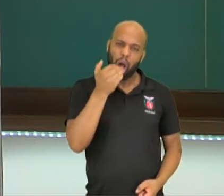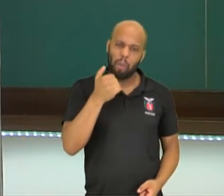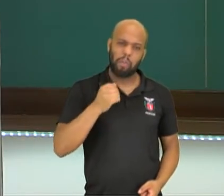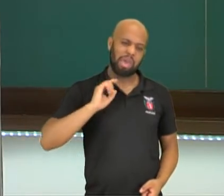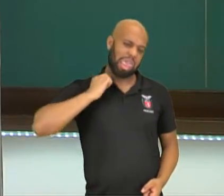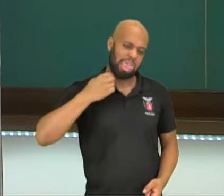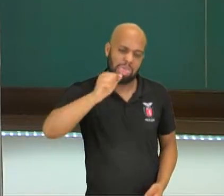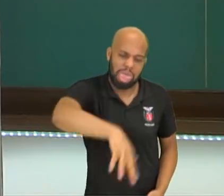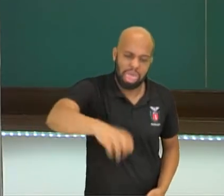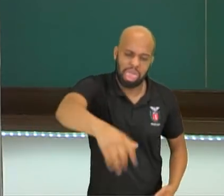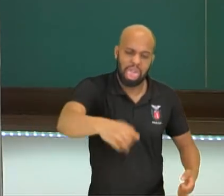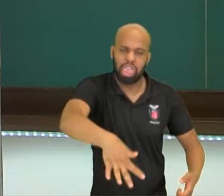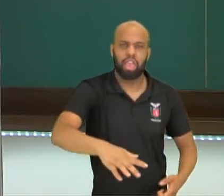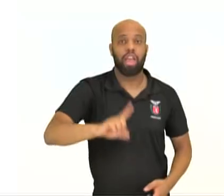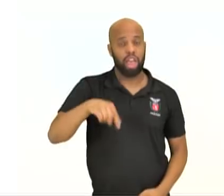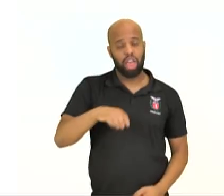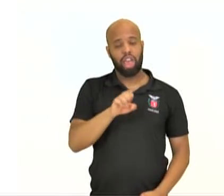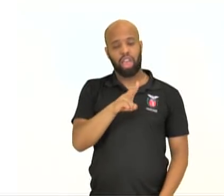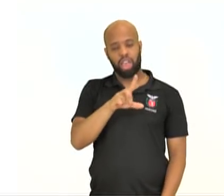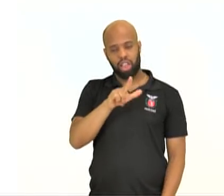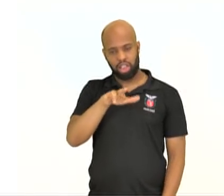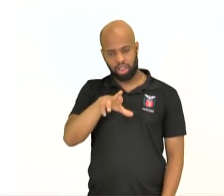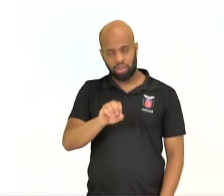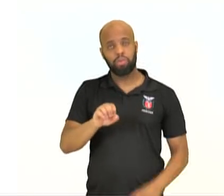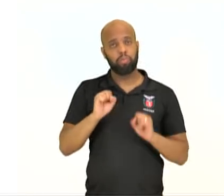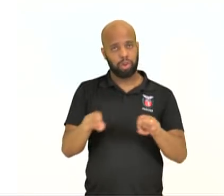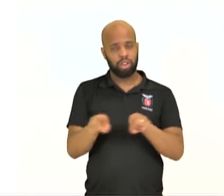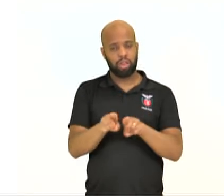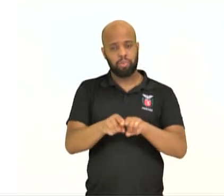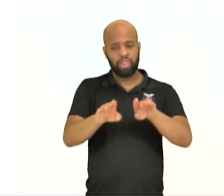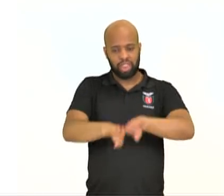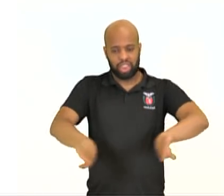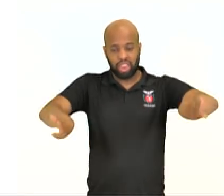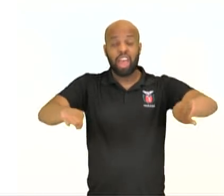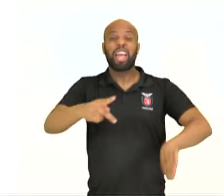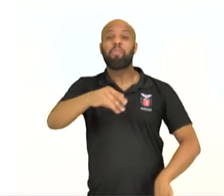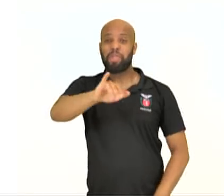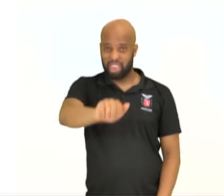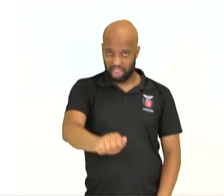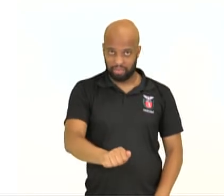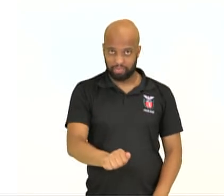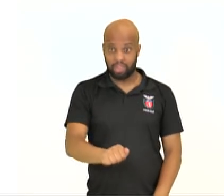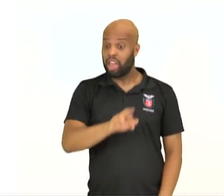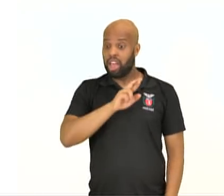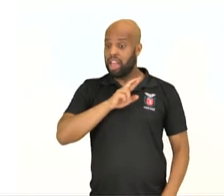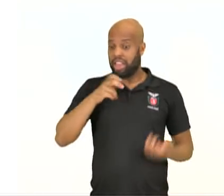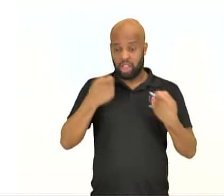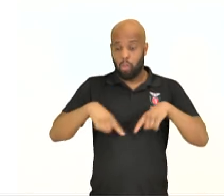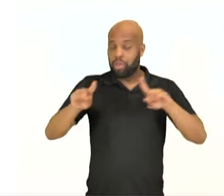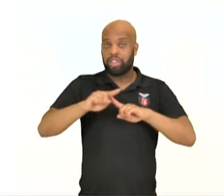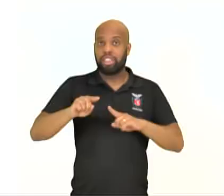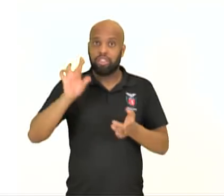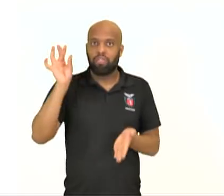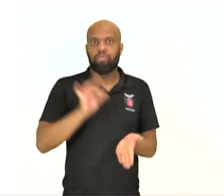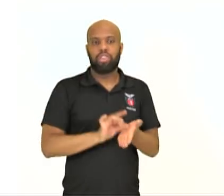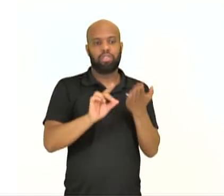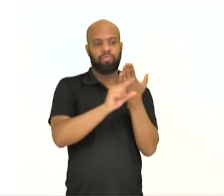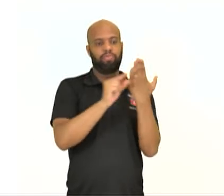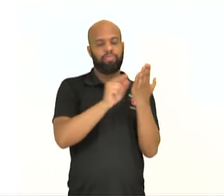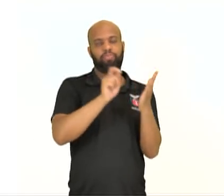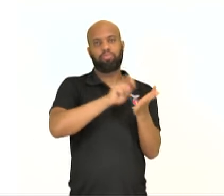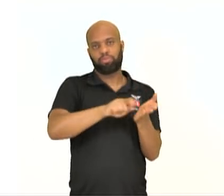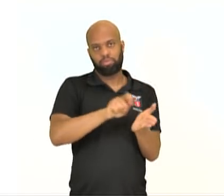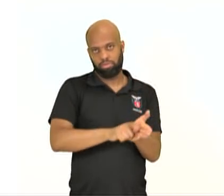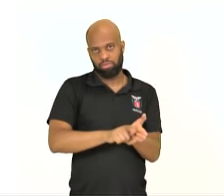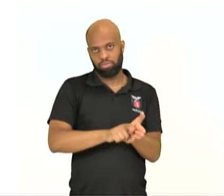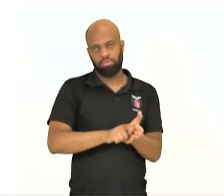lírico. E o eu poético ou eu lírico não corresponde à pessoa real do poeta ou autor, é que nós acabamos de